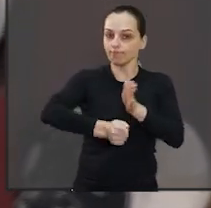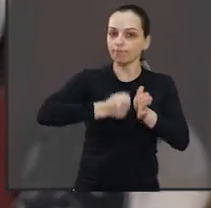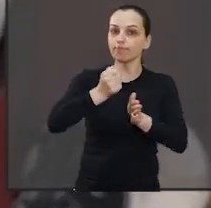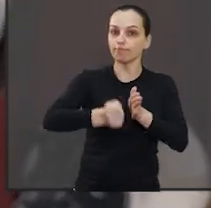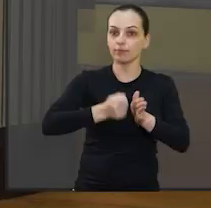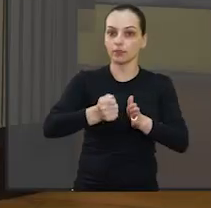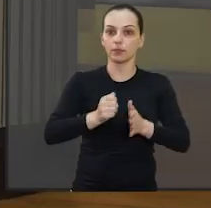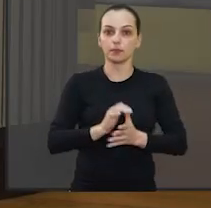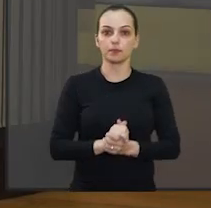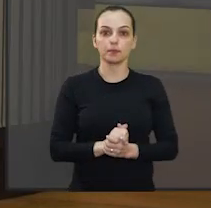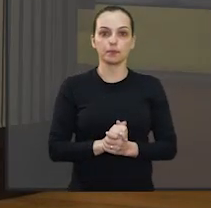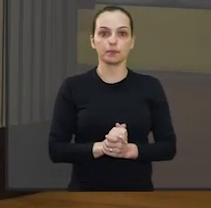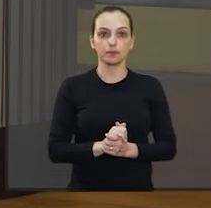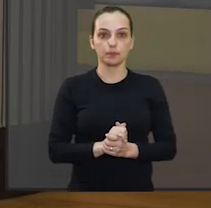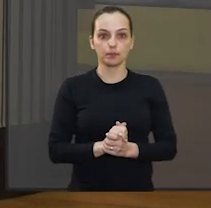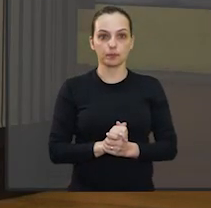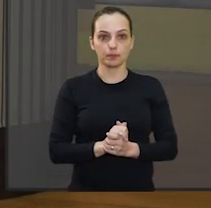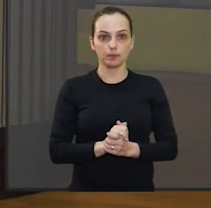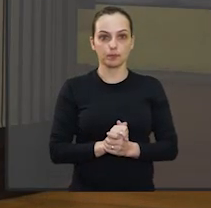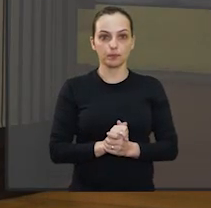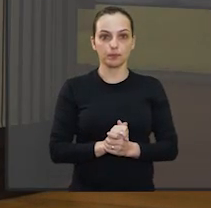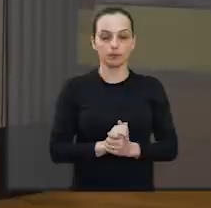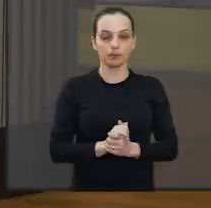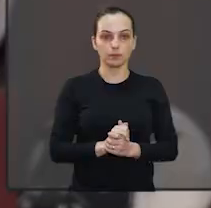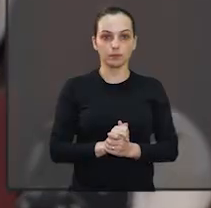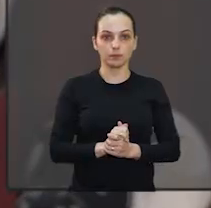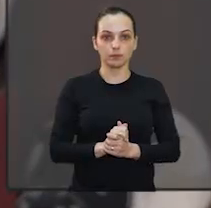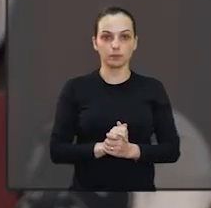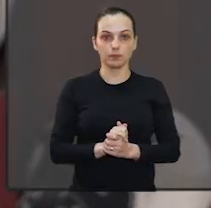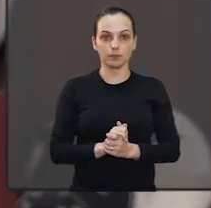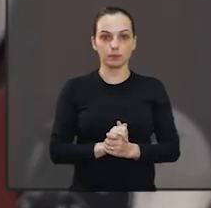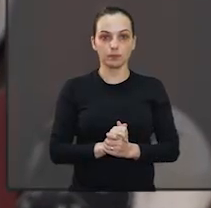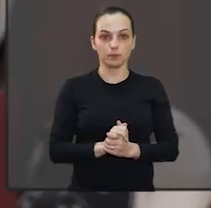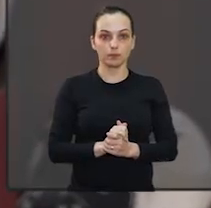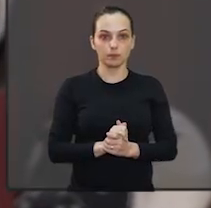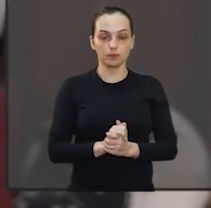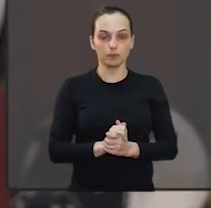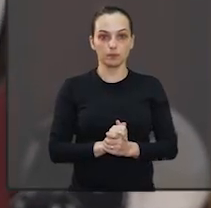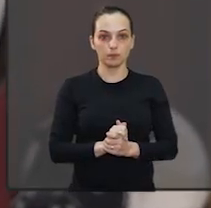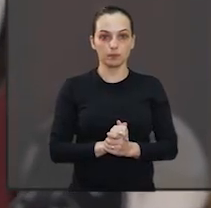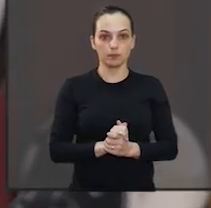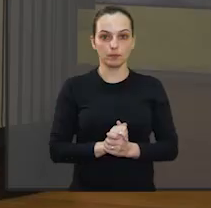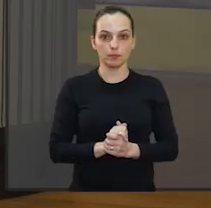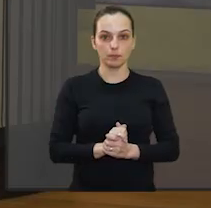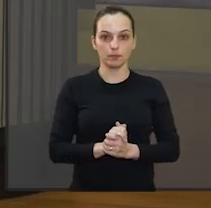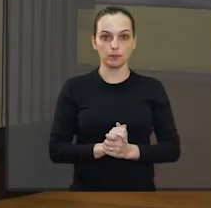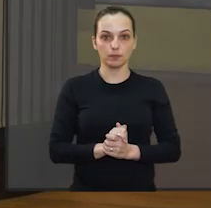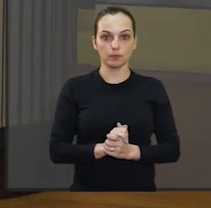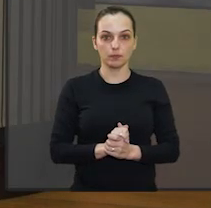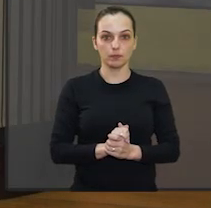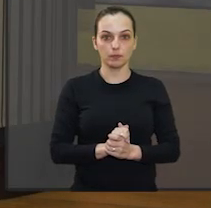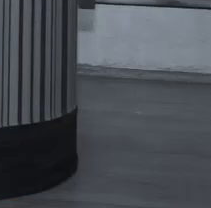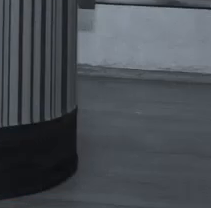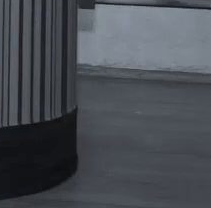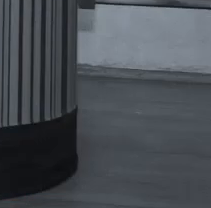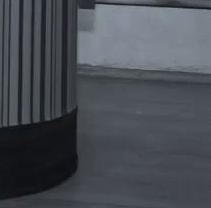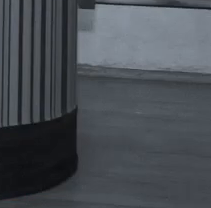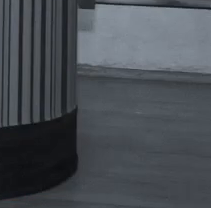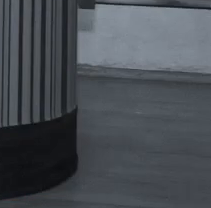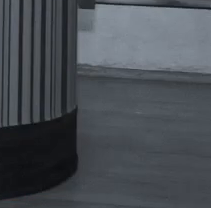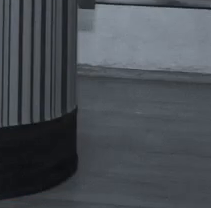E trabalho aqui na cidade desde quando cheguei então, isso tem 28 anos mais ou menos.